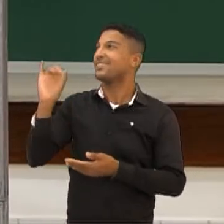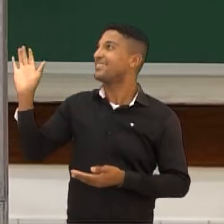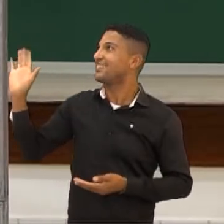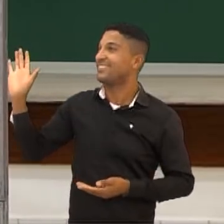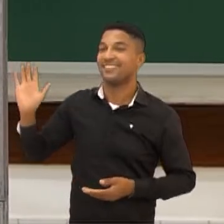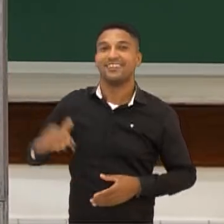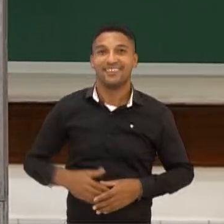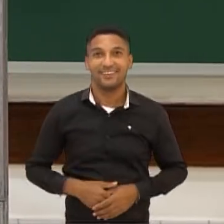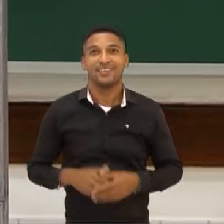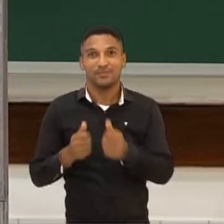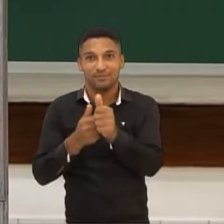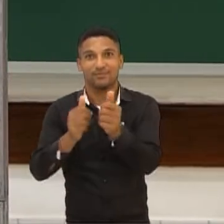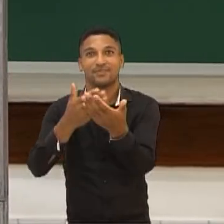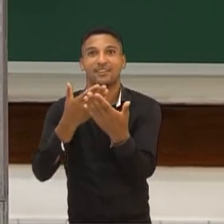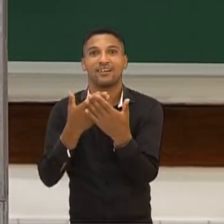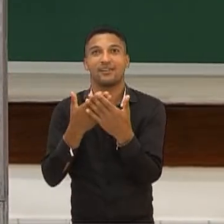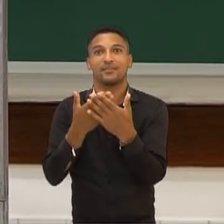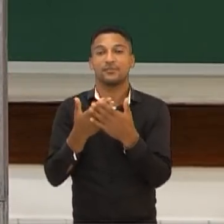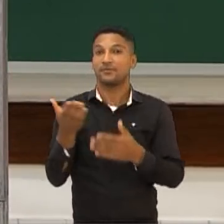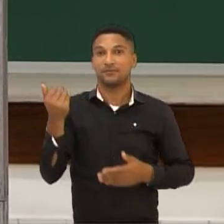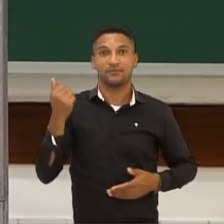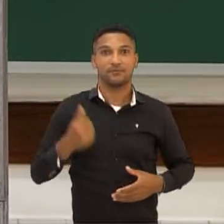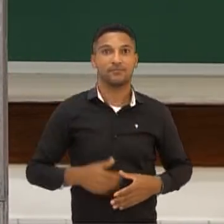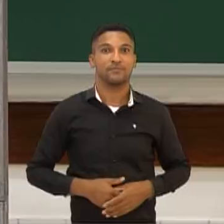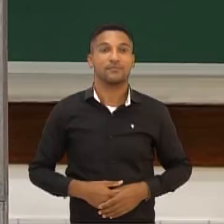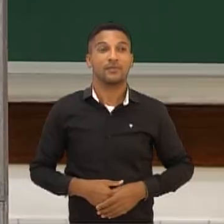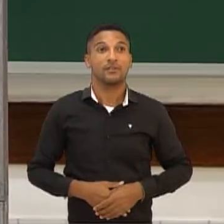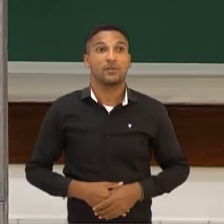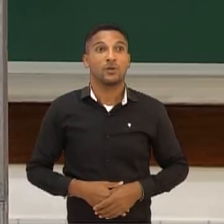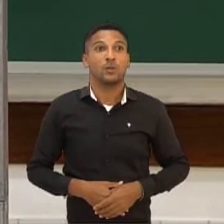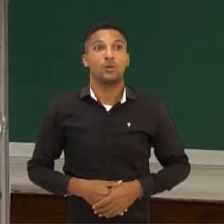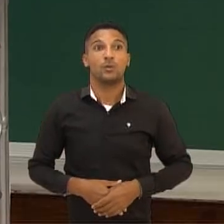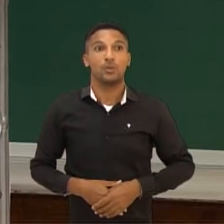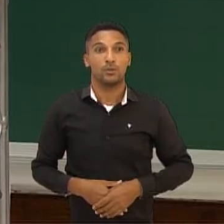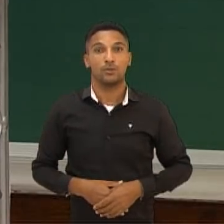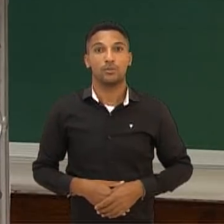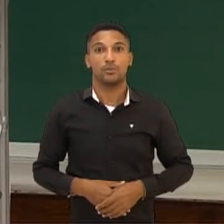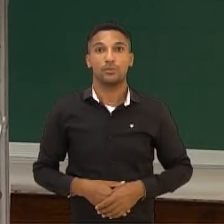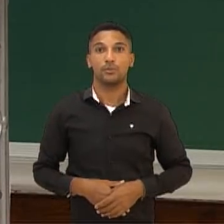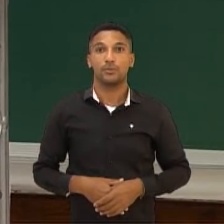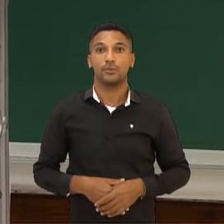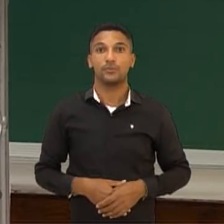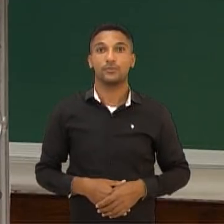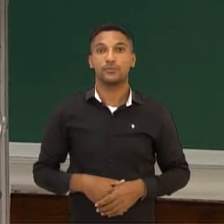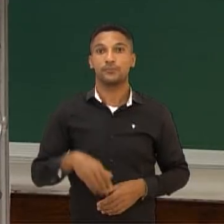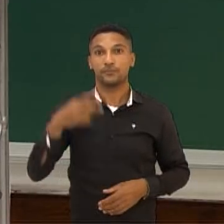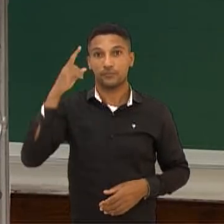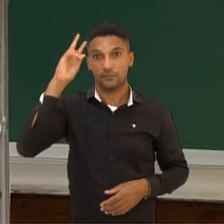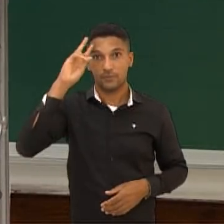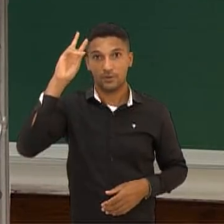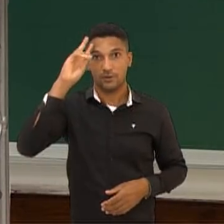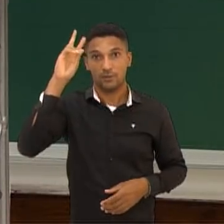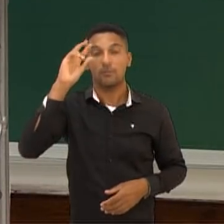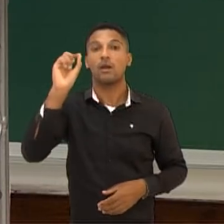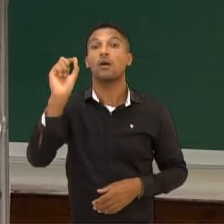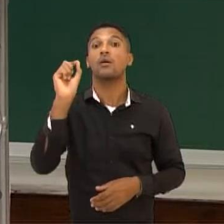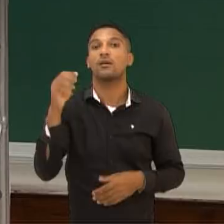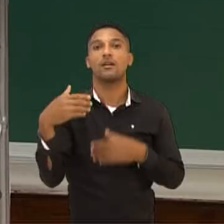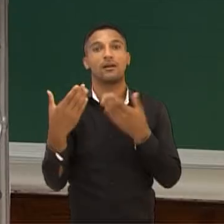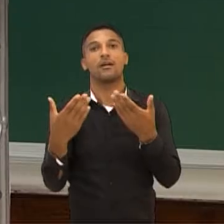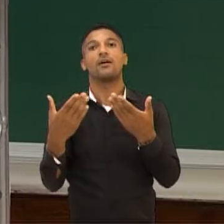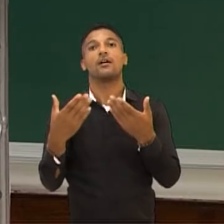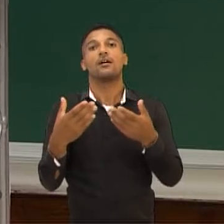gente. Vamos juntos? Então, lembrar. O que temos que lembrar mesmo? Lembrar